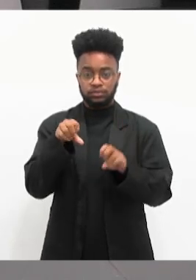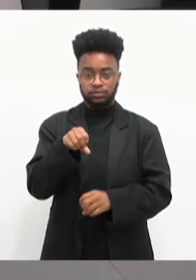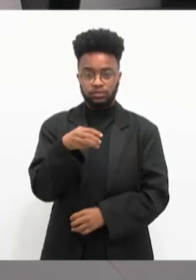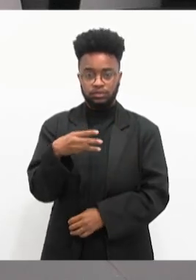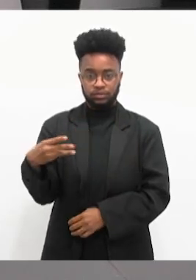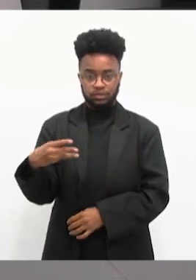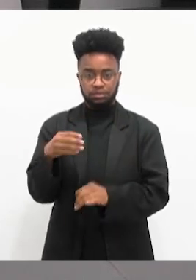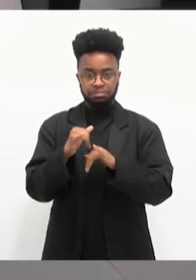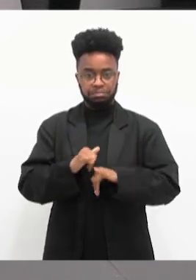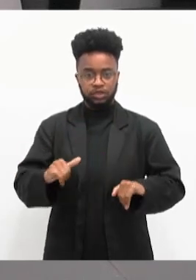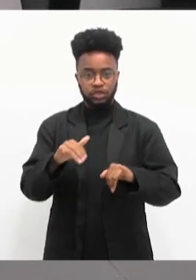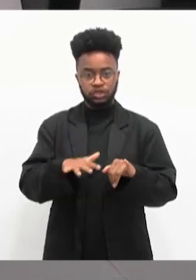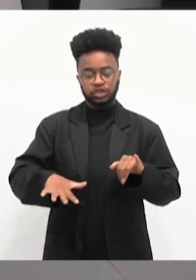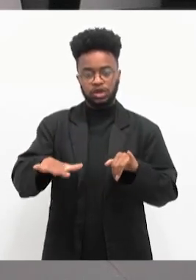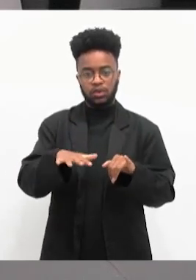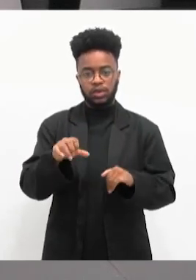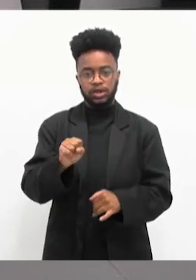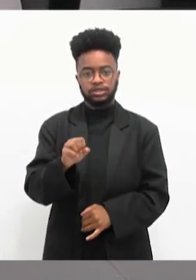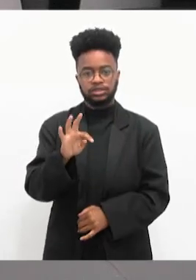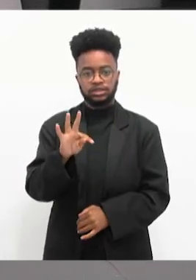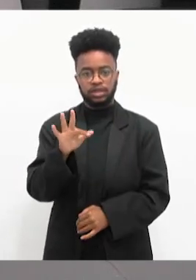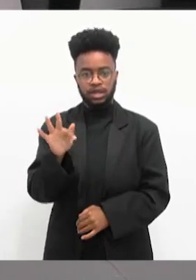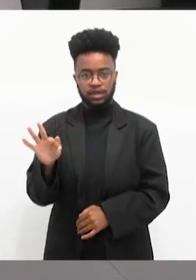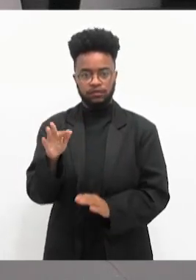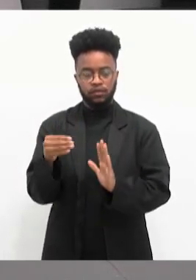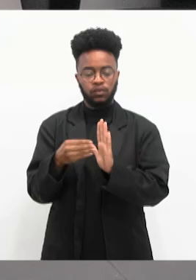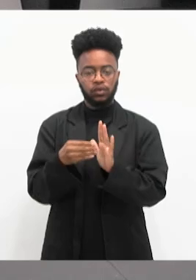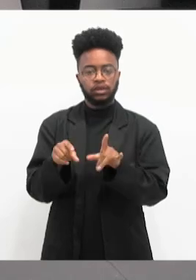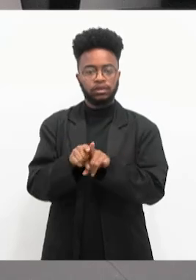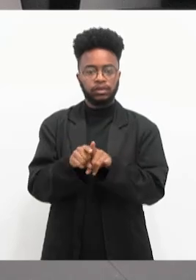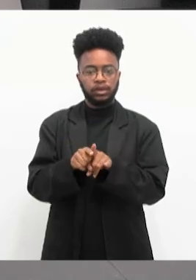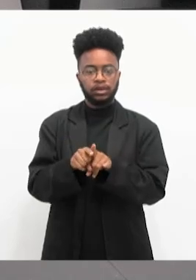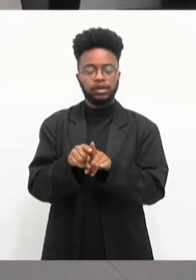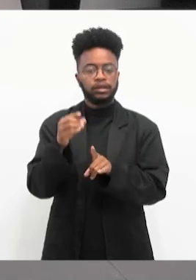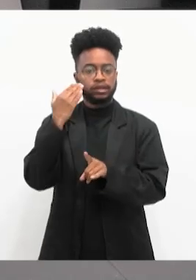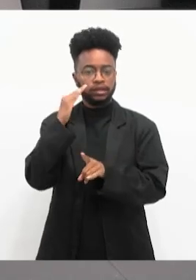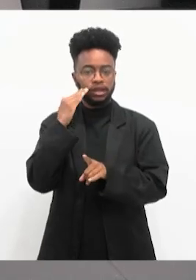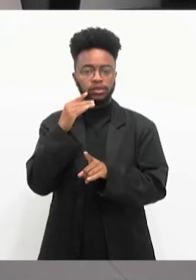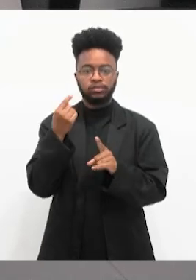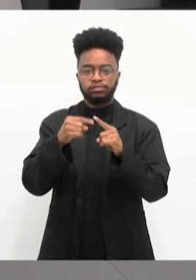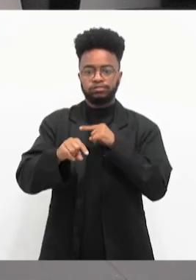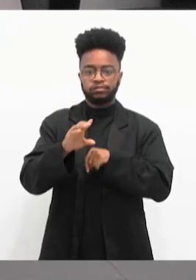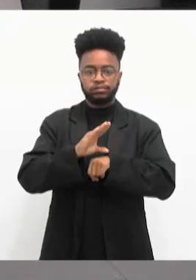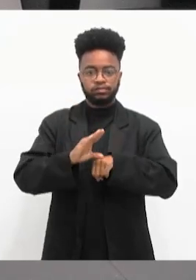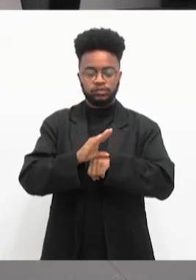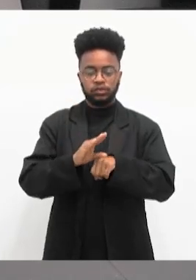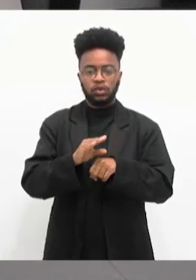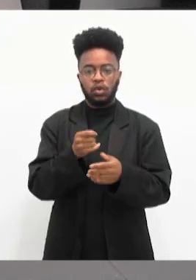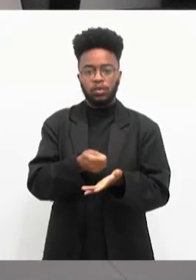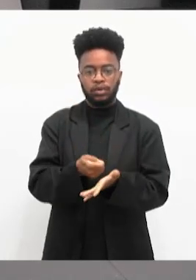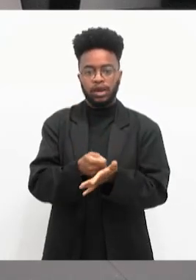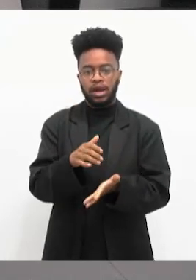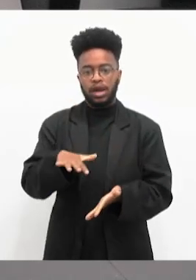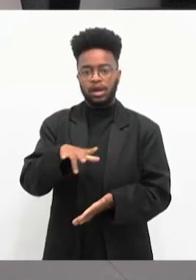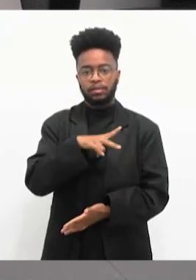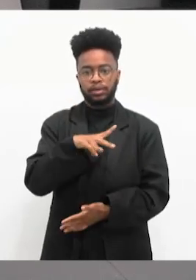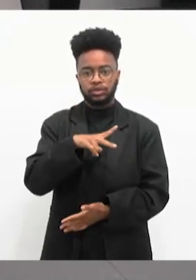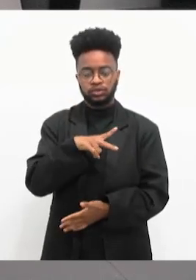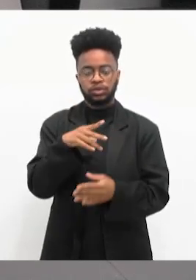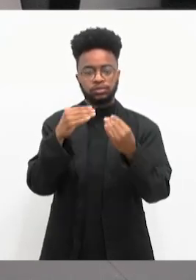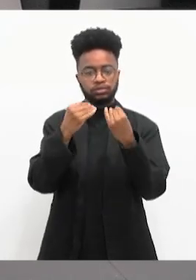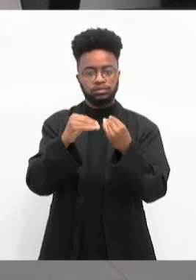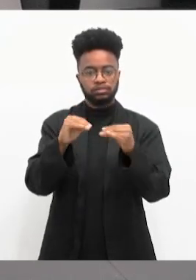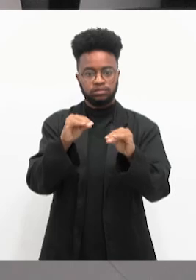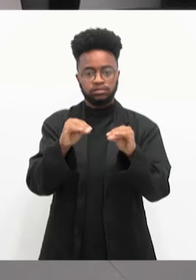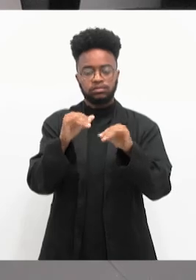repercussão geral do STF, que foi fixado entendimento que é inconstitucional obrigar o setor privado a veicular